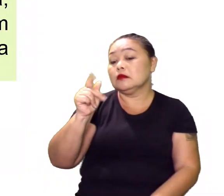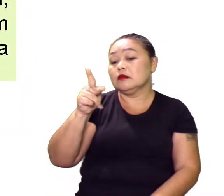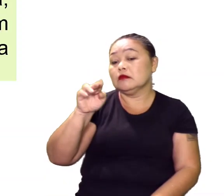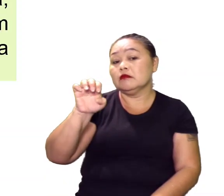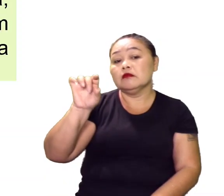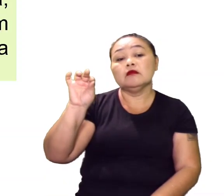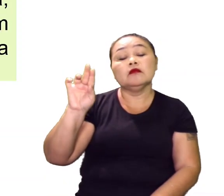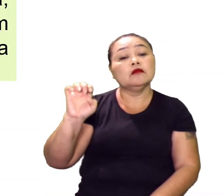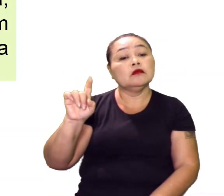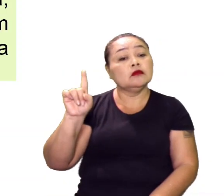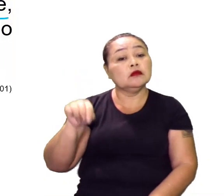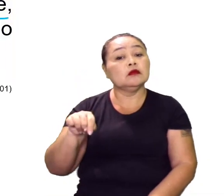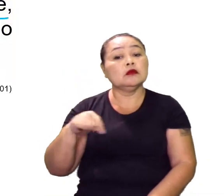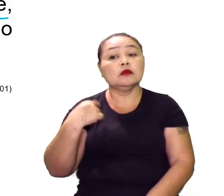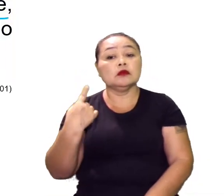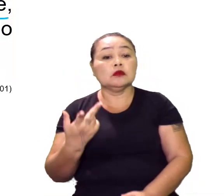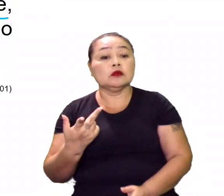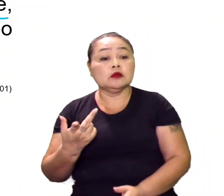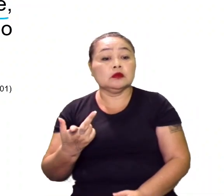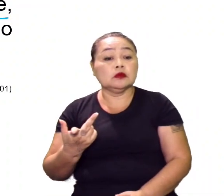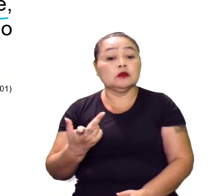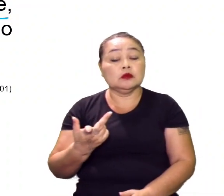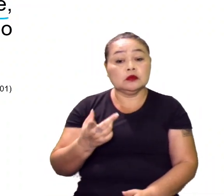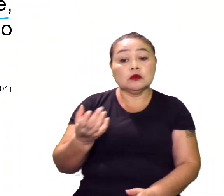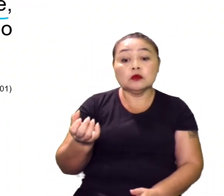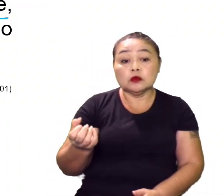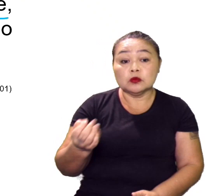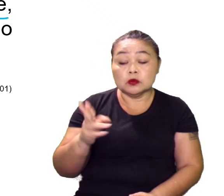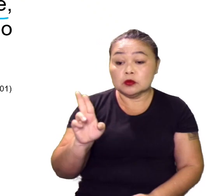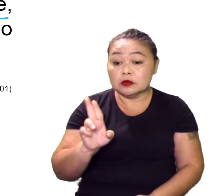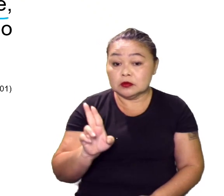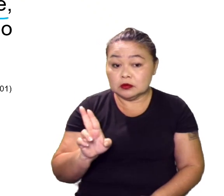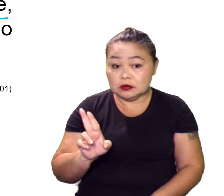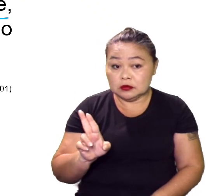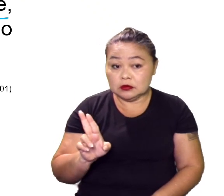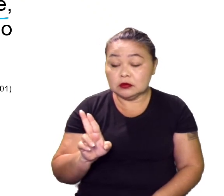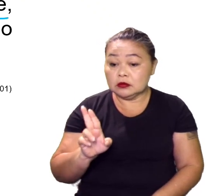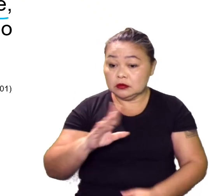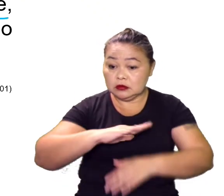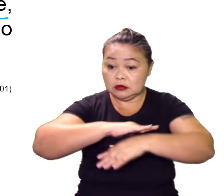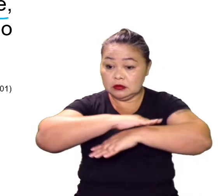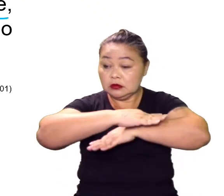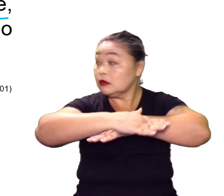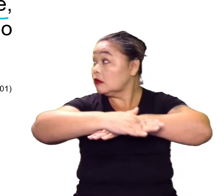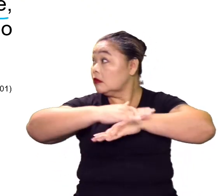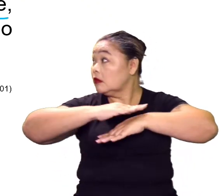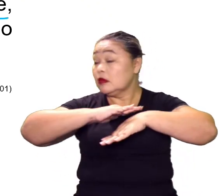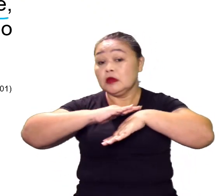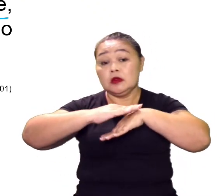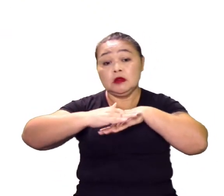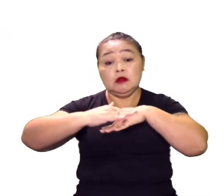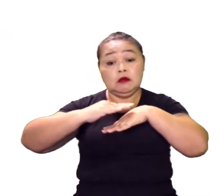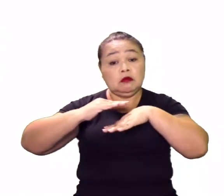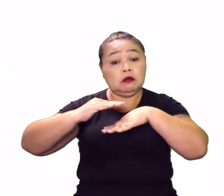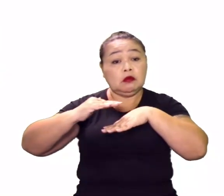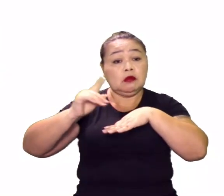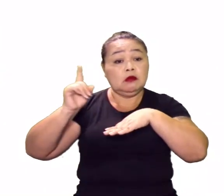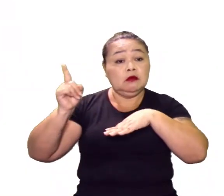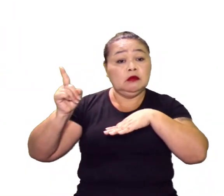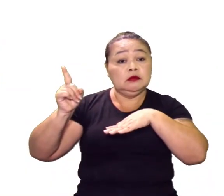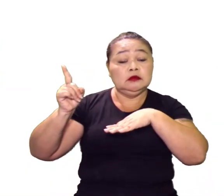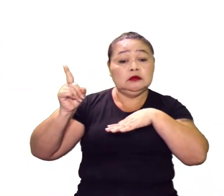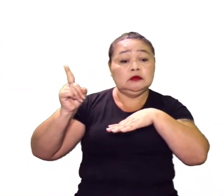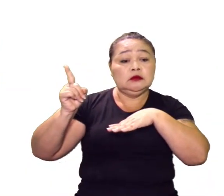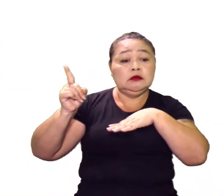Já no contexto novo de classificação de relevo, nós vamos